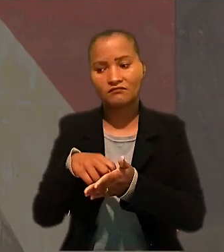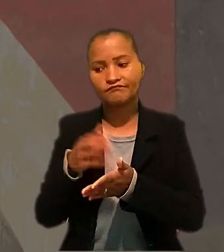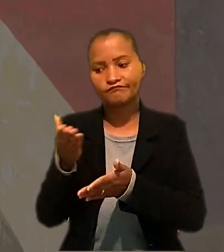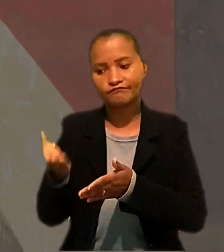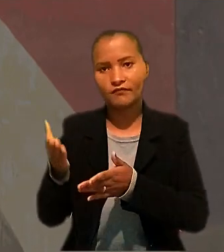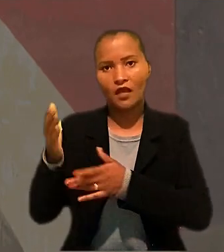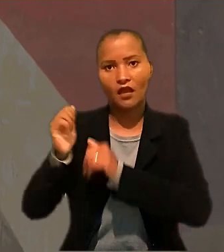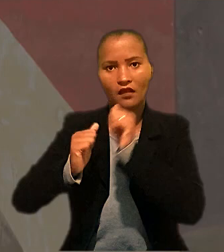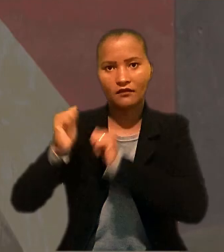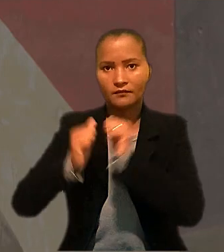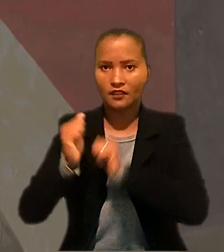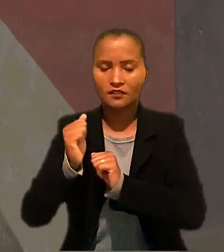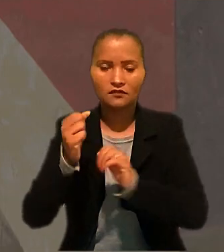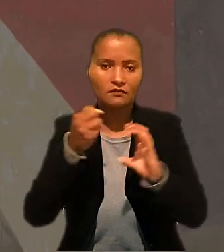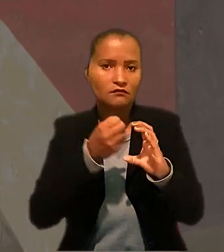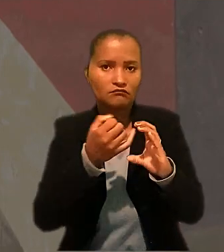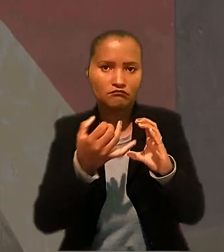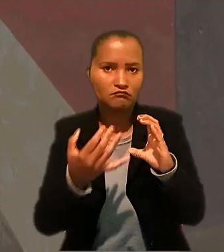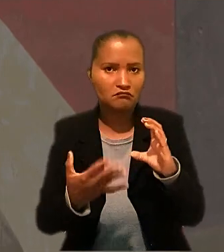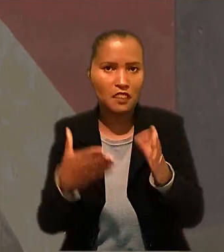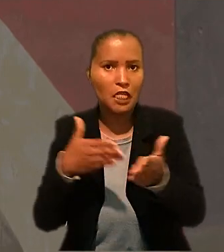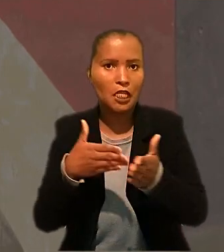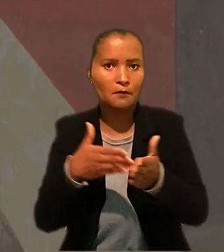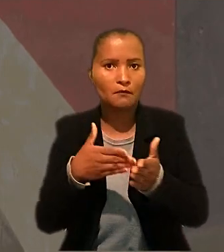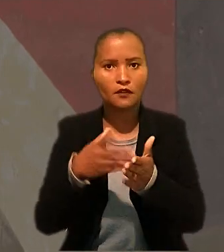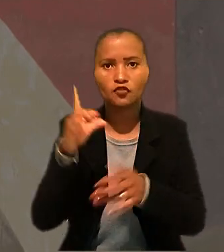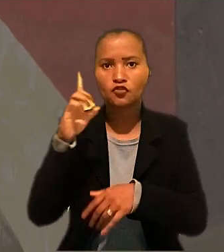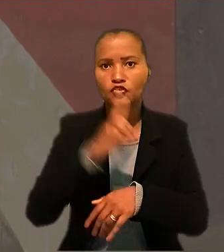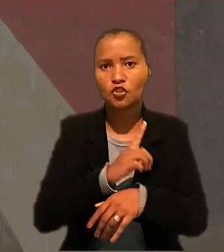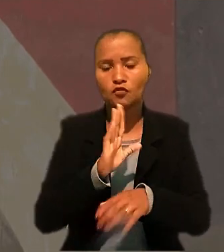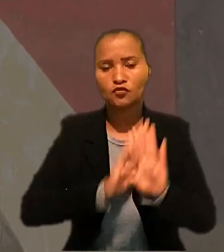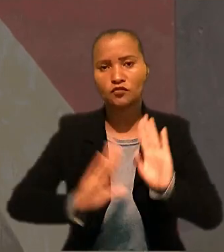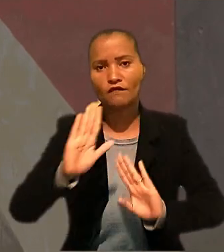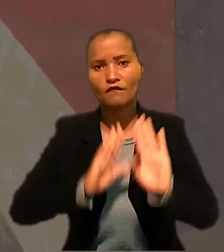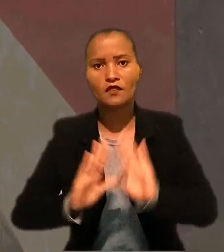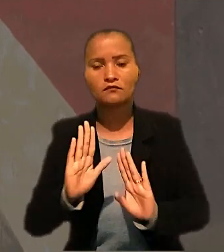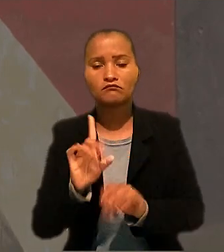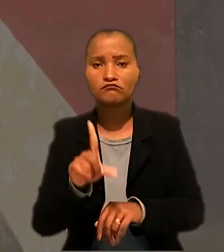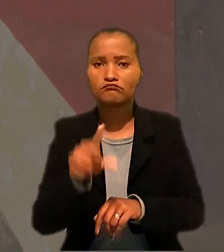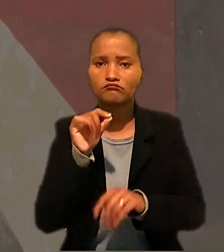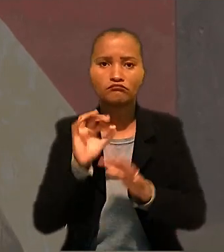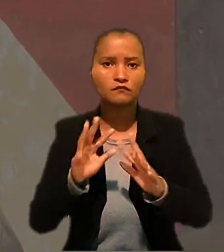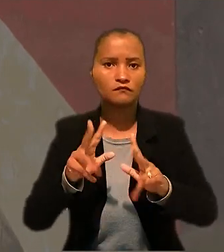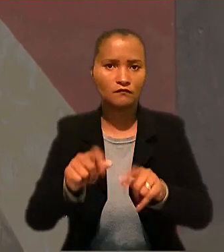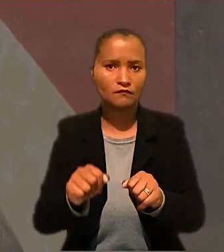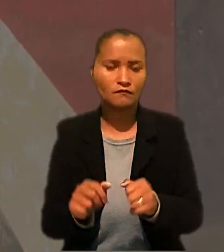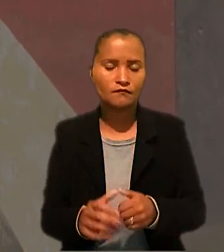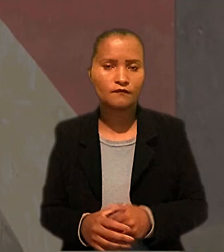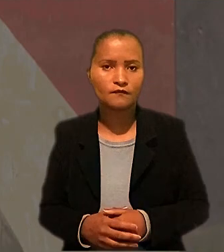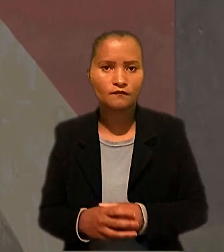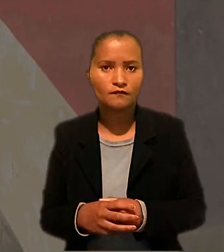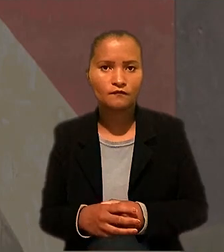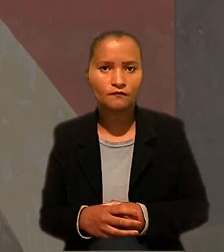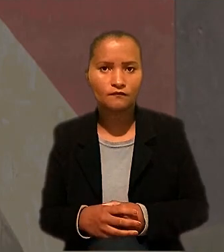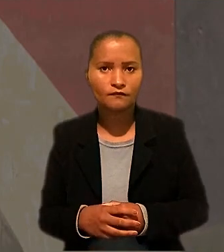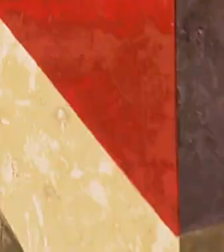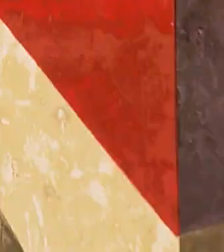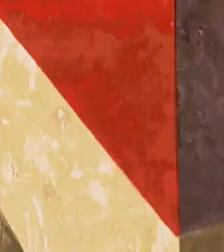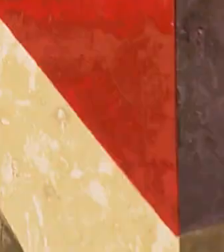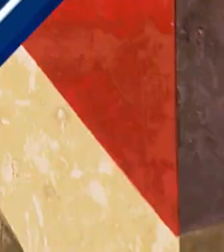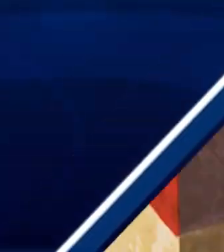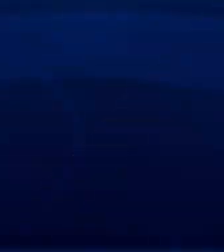penalidade de confissão imposta à empregadora não caracterizam o cerceamento do direito de defesa. A decisão foi